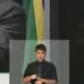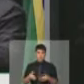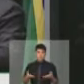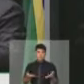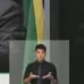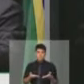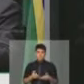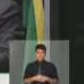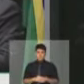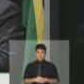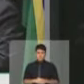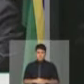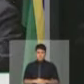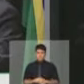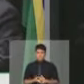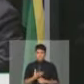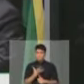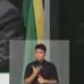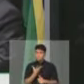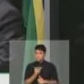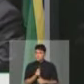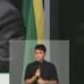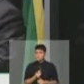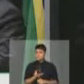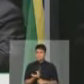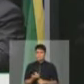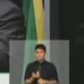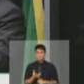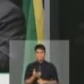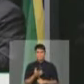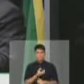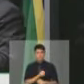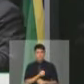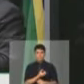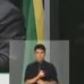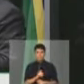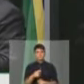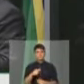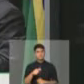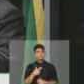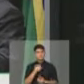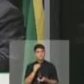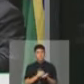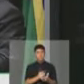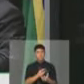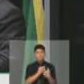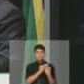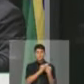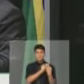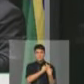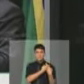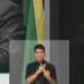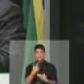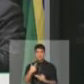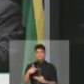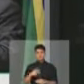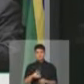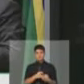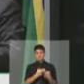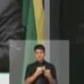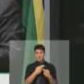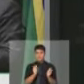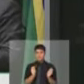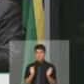é um caso de muita covardia, de irresponsabilidade, de incompetência, de falta